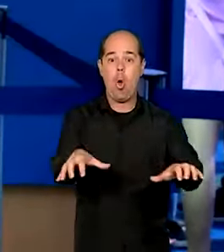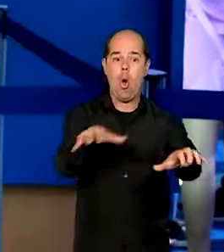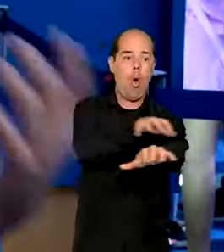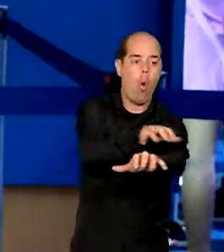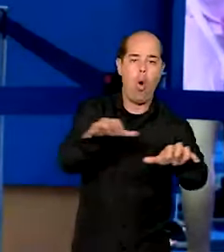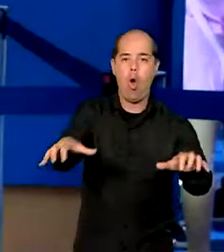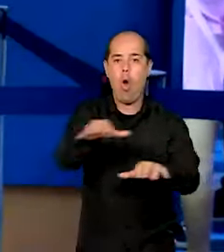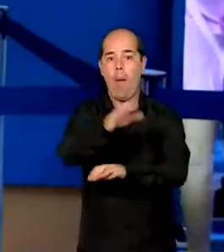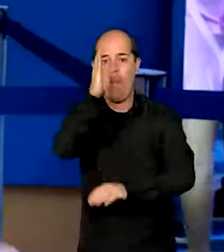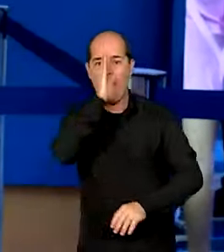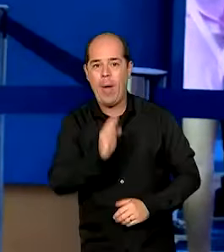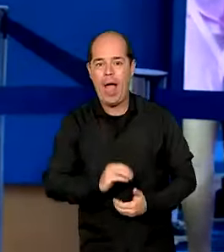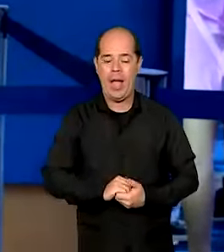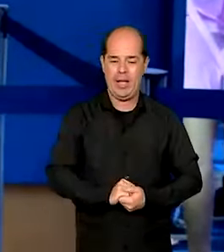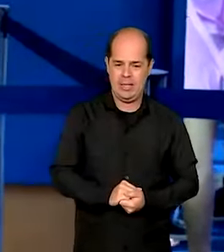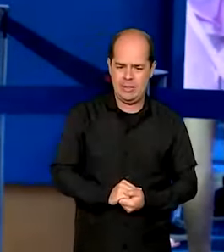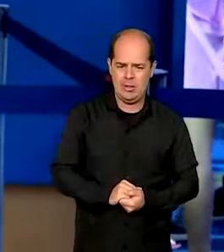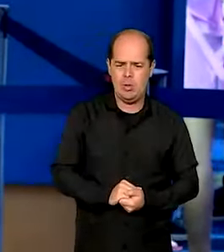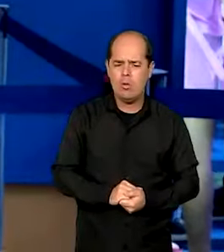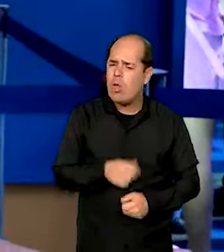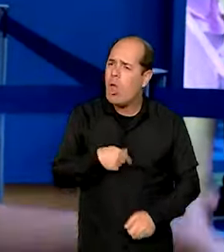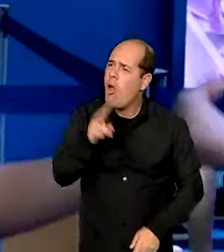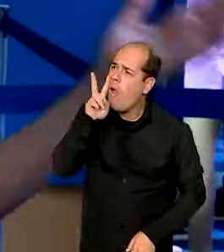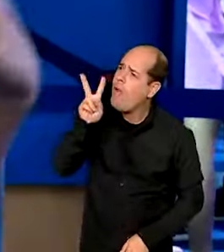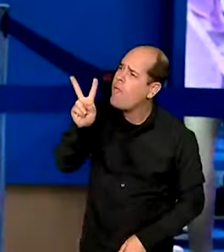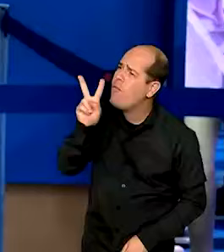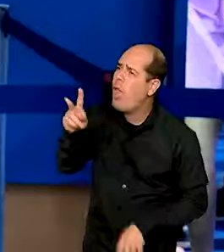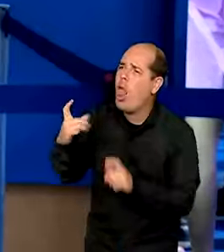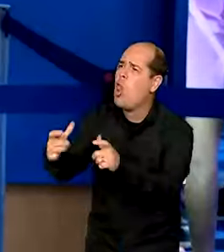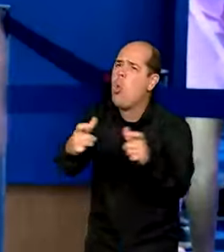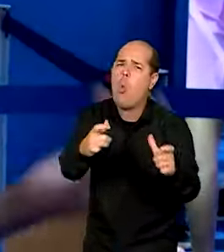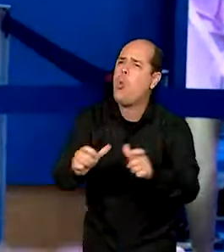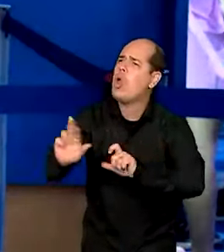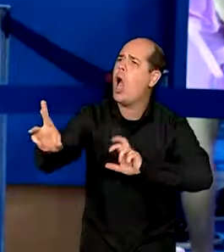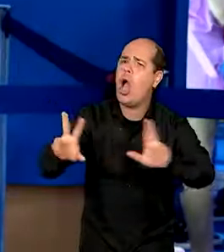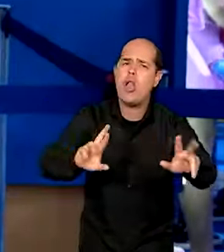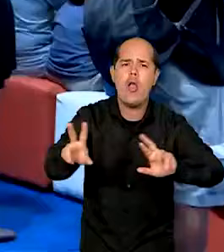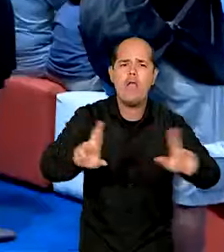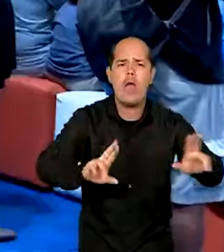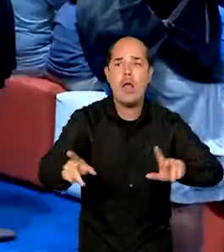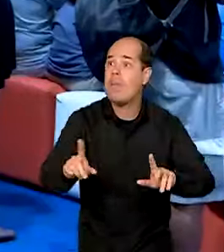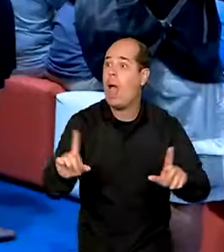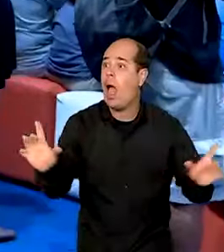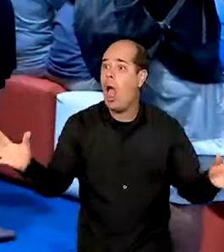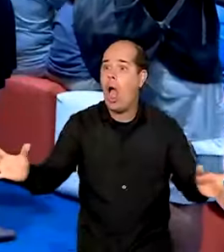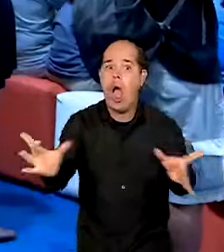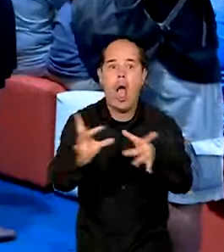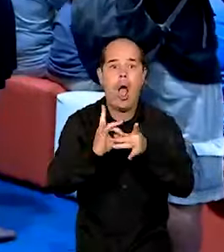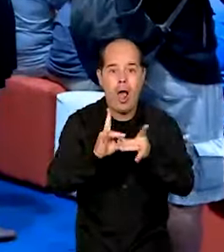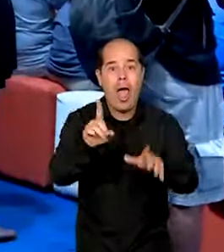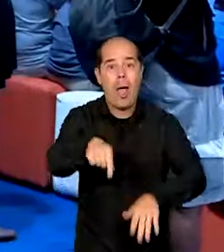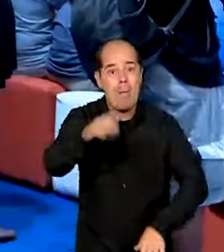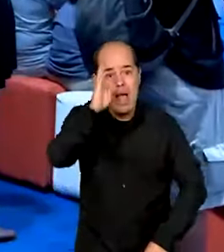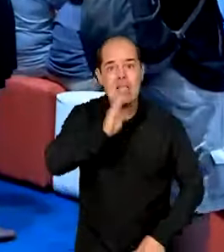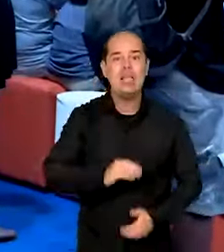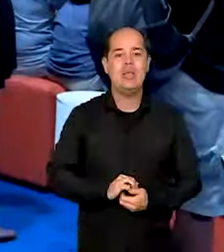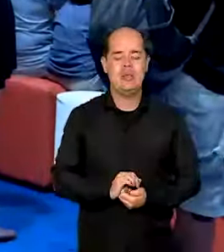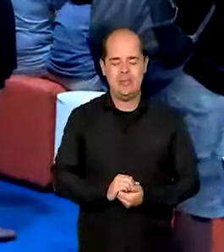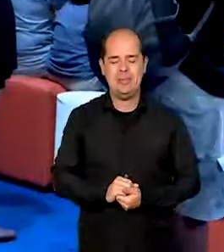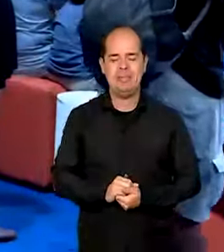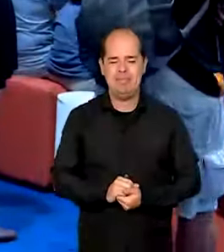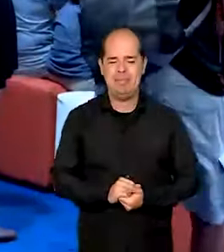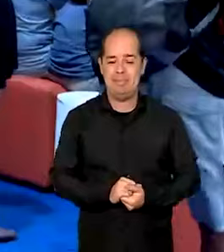mostram vários lugares diferentes, mas que juntando tudo parece que tá o Brasil. As atrações por aqui trazem